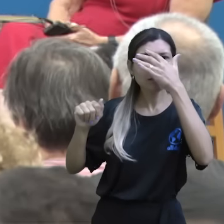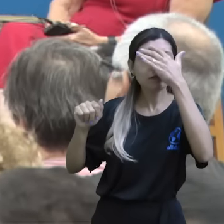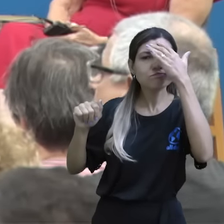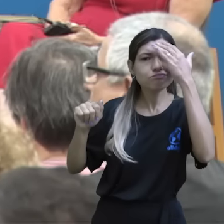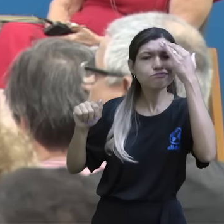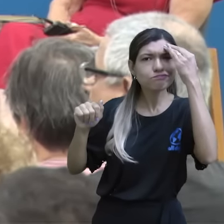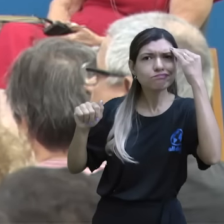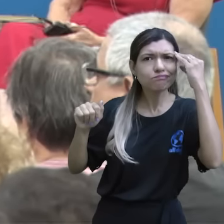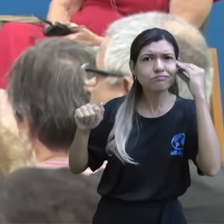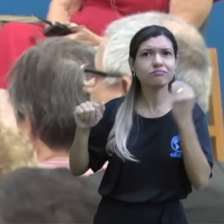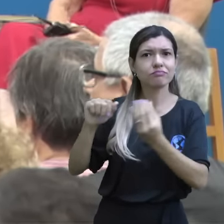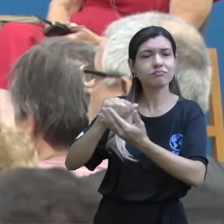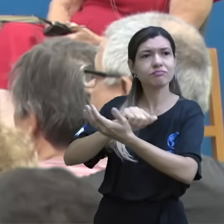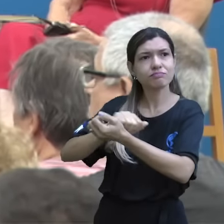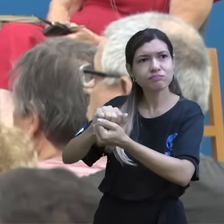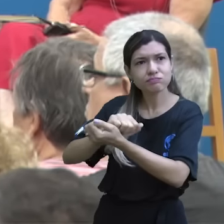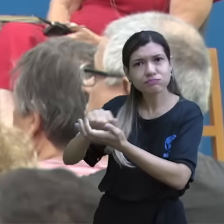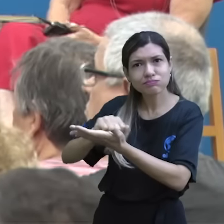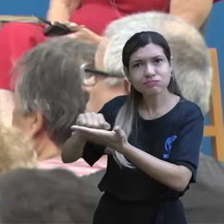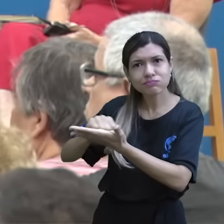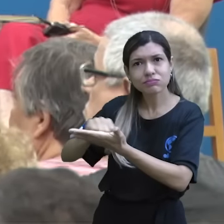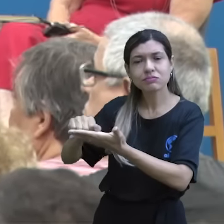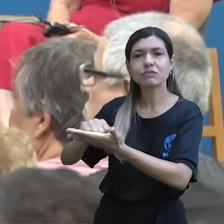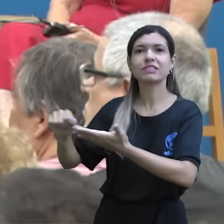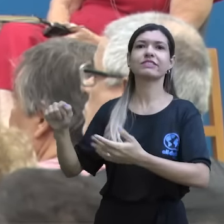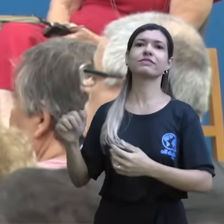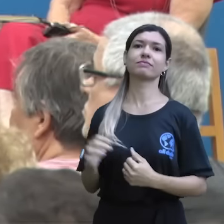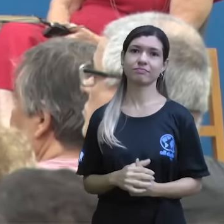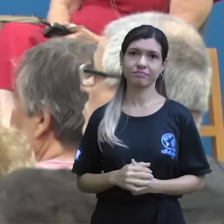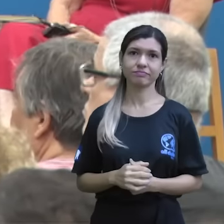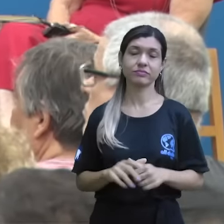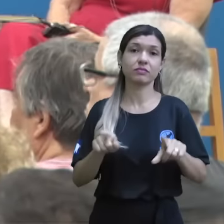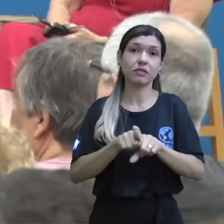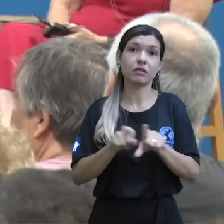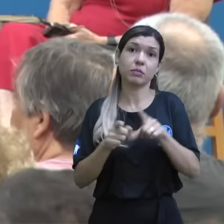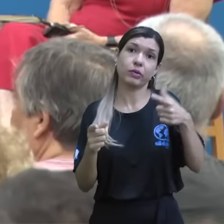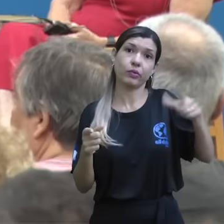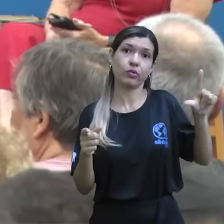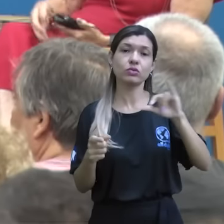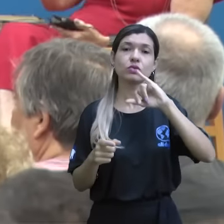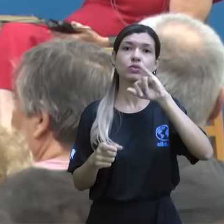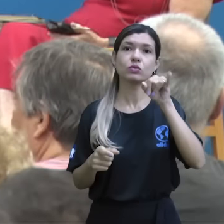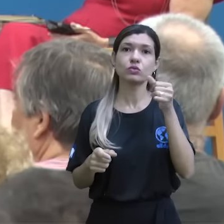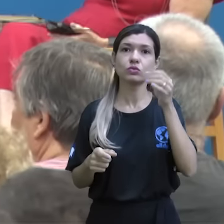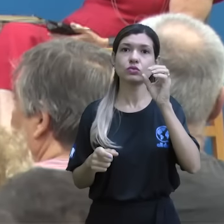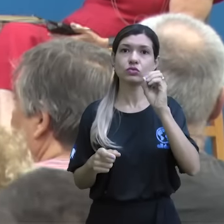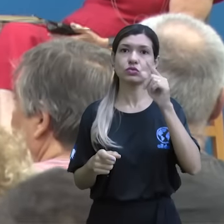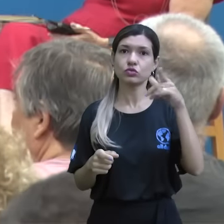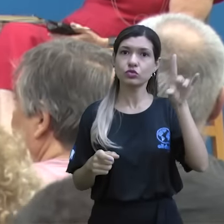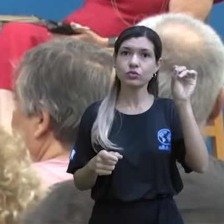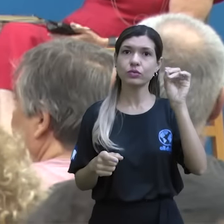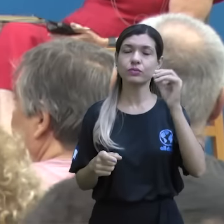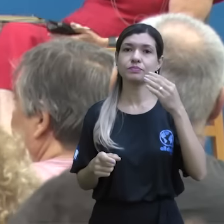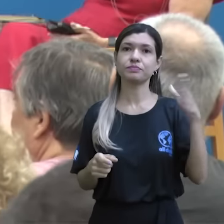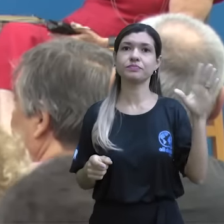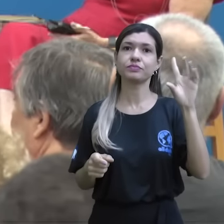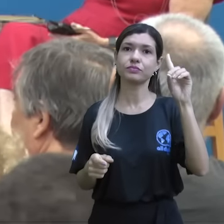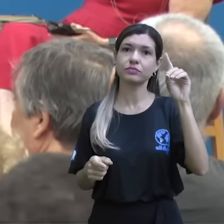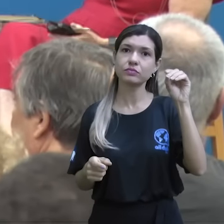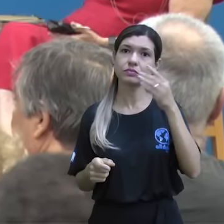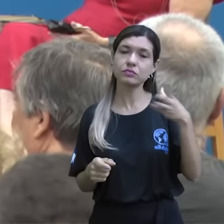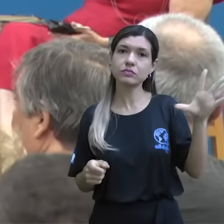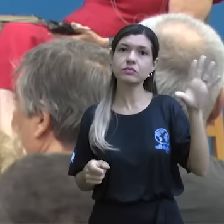não conhece, a escola não fala dele. E a gente está vendo um movimento bacana hoje com o Jefferson Tenório, com o Avesso da Pele, a Conceição Evaristo e outros e tal.